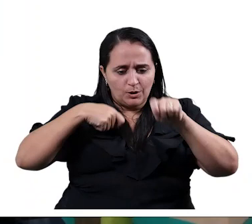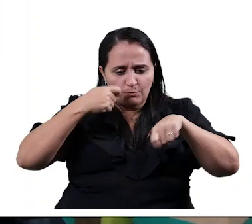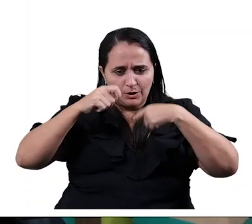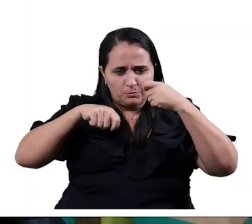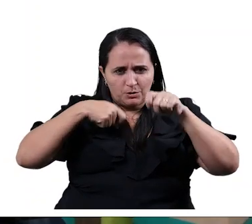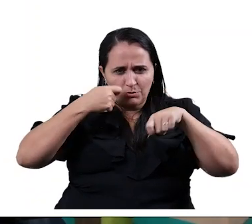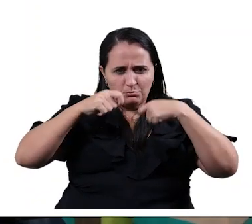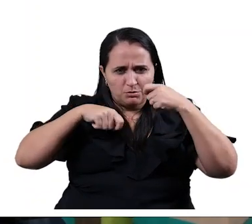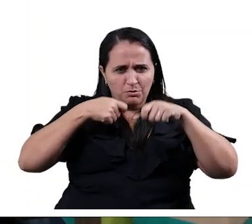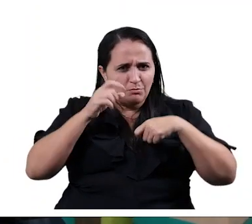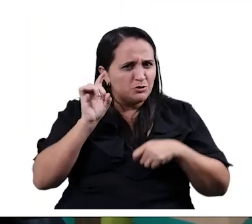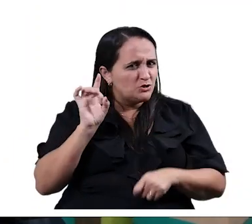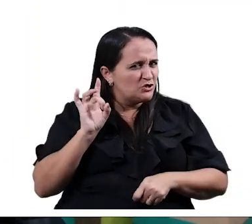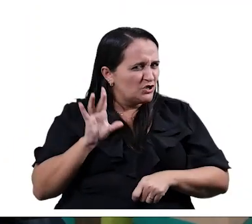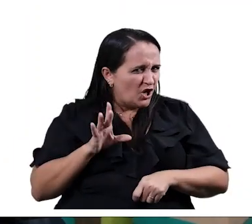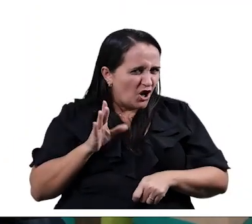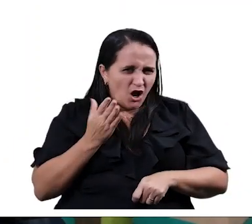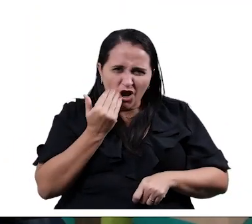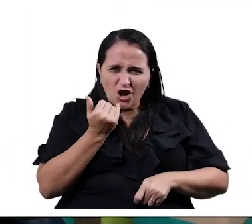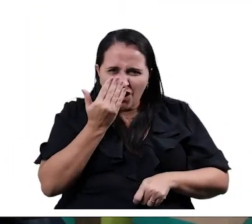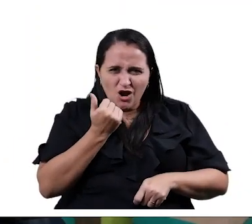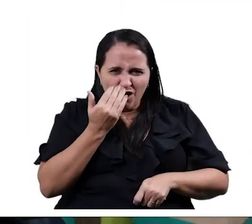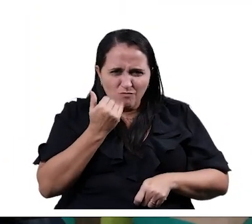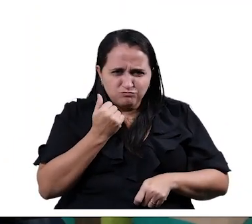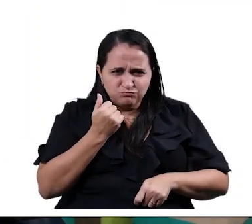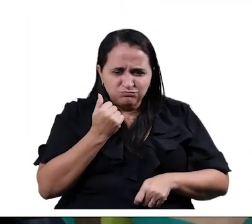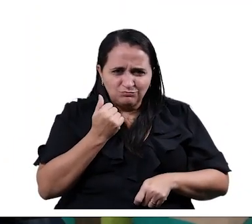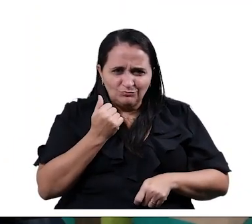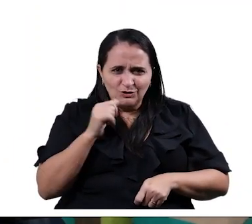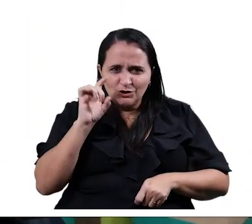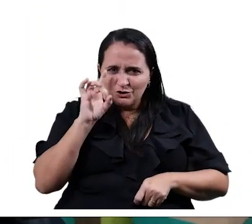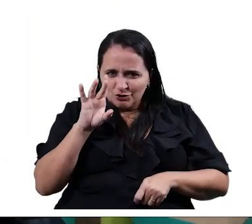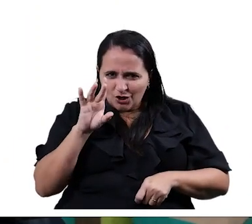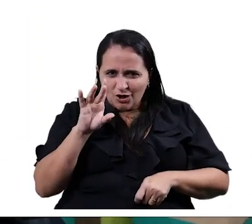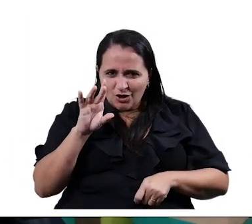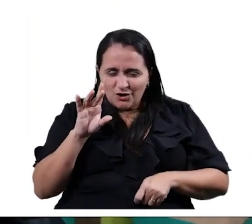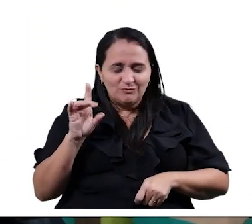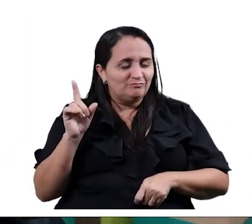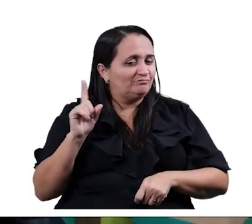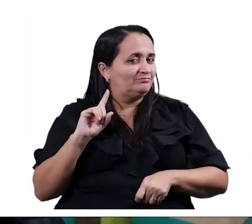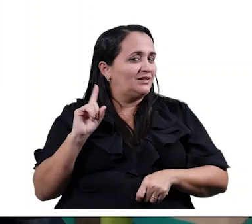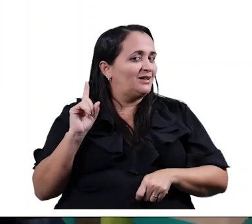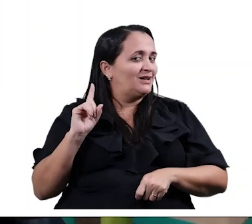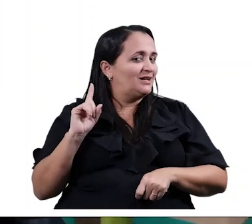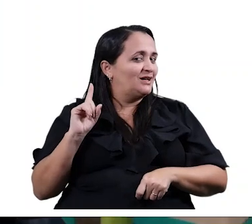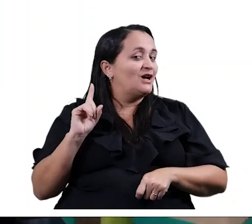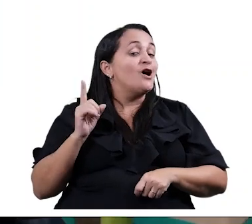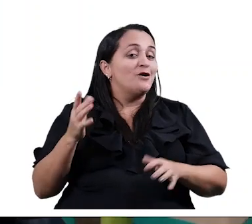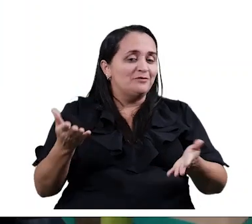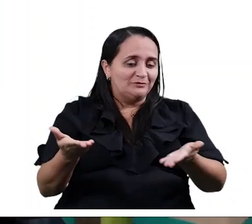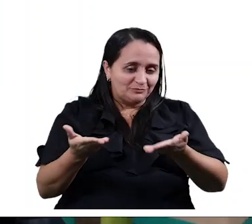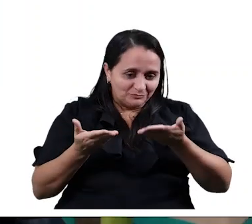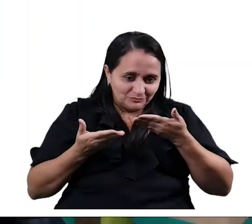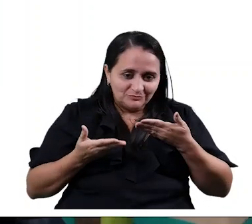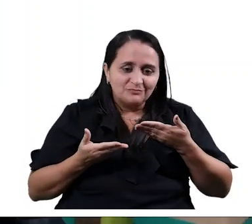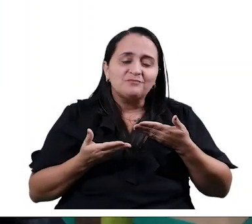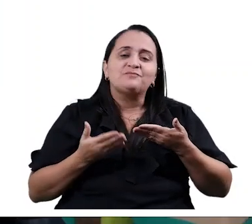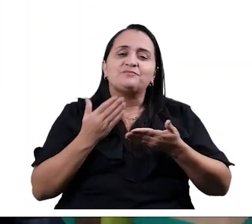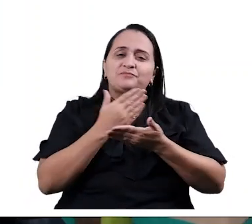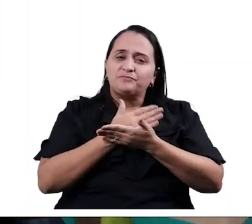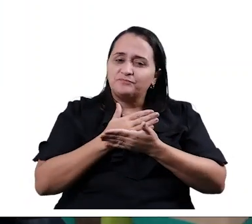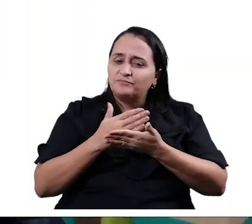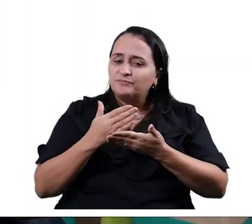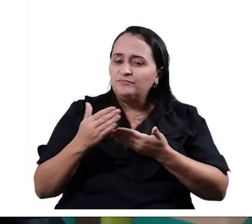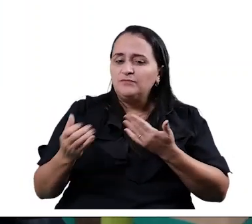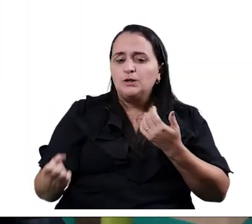comendo. Te convido, a partir dessas aulas, a criar uma nova rotina, viu? Uma